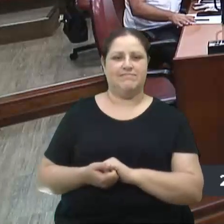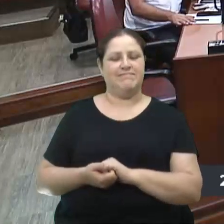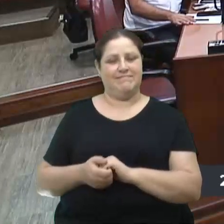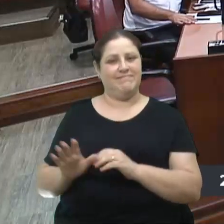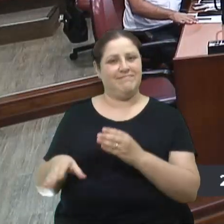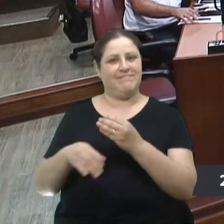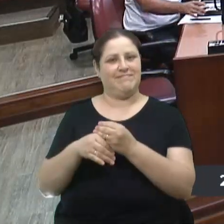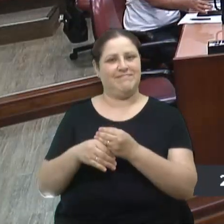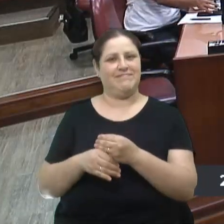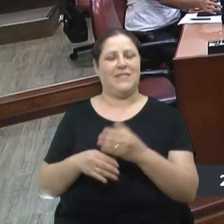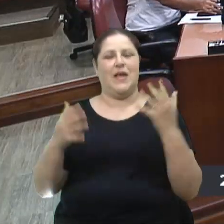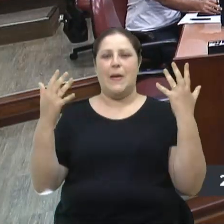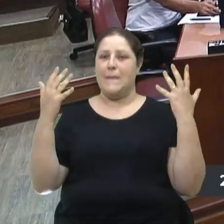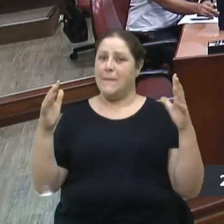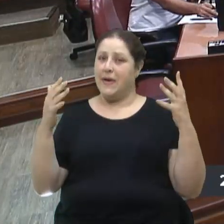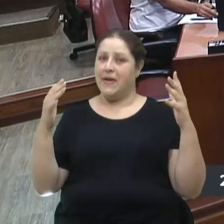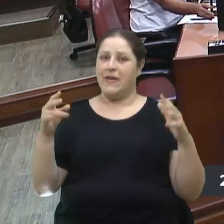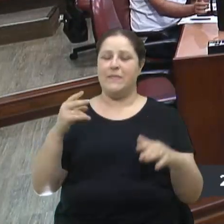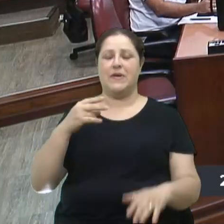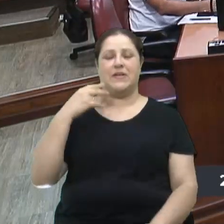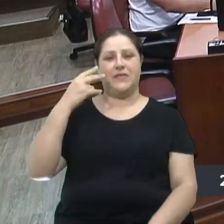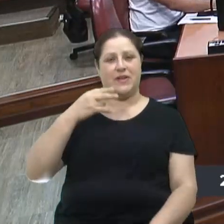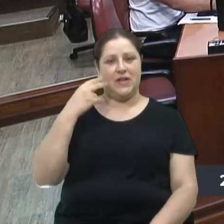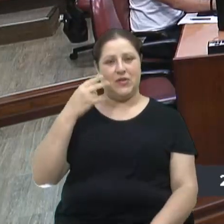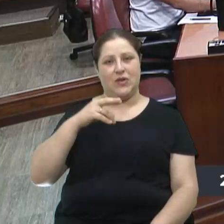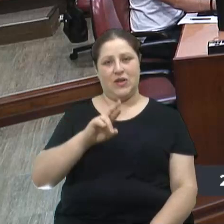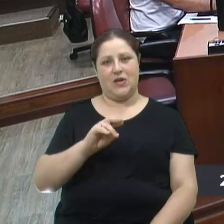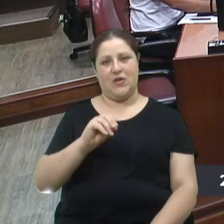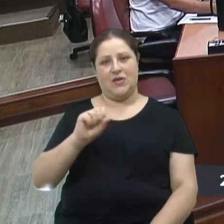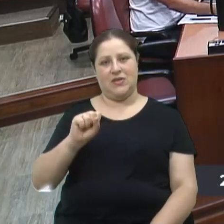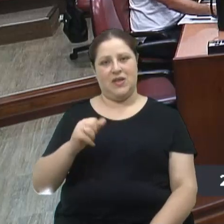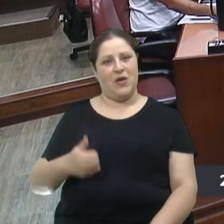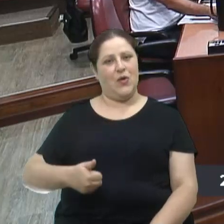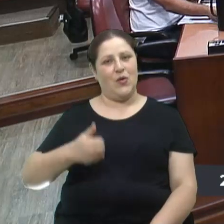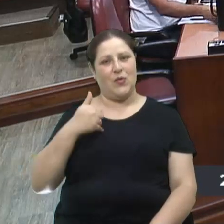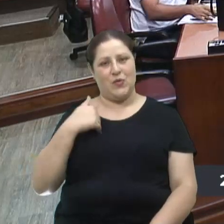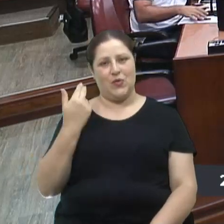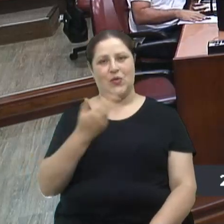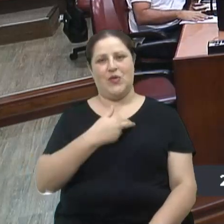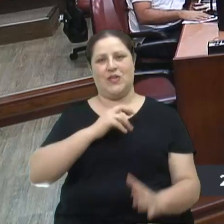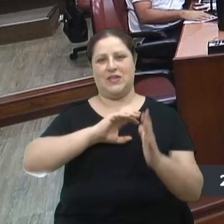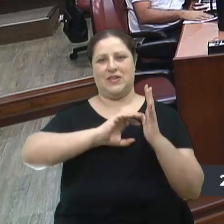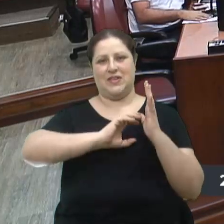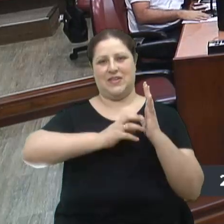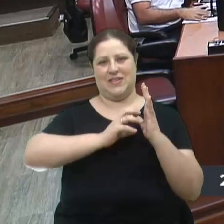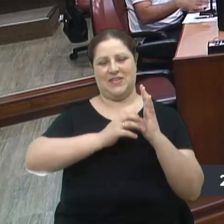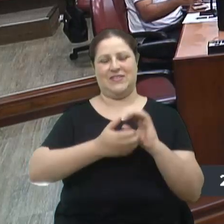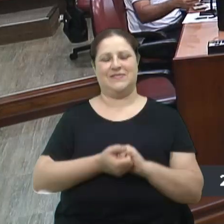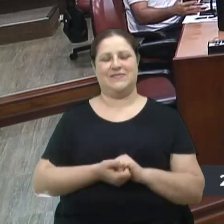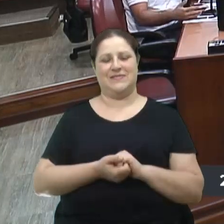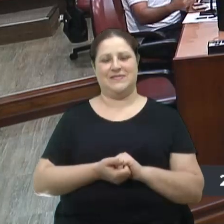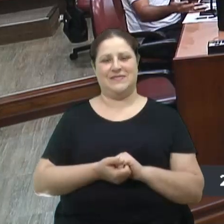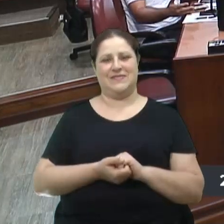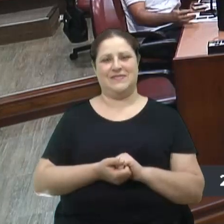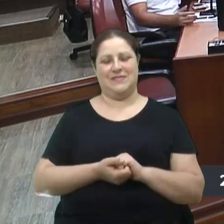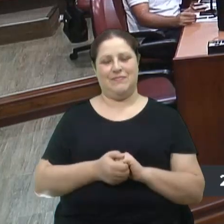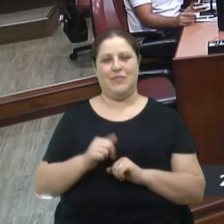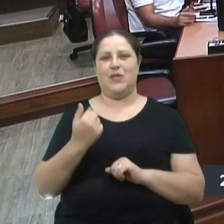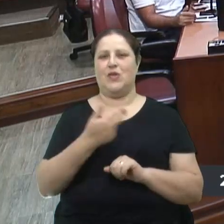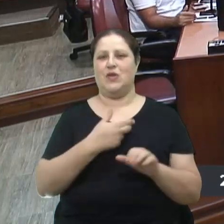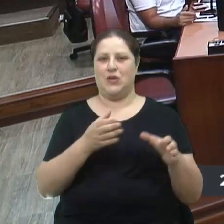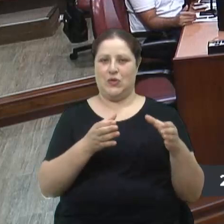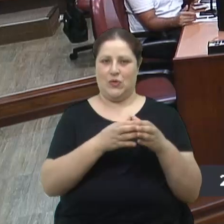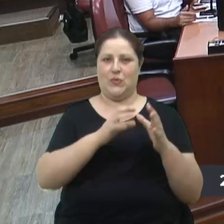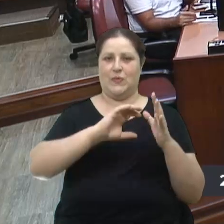Parabéns, vereadora Rose Frigieri. Acho que um orgulho para a nossa bancada, né? Nossa bancada é uma das que tem o